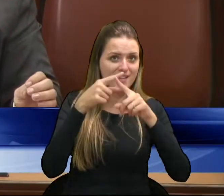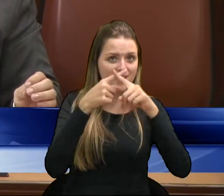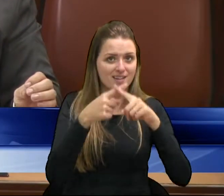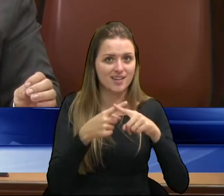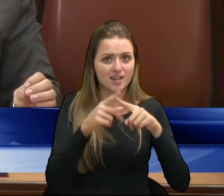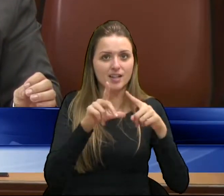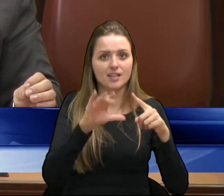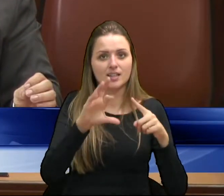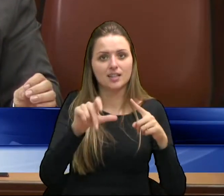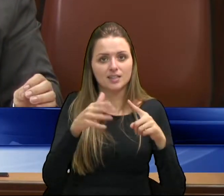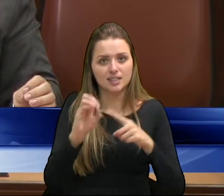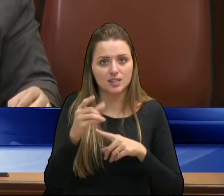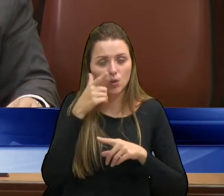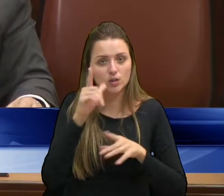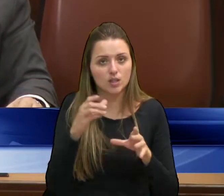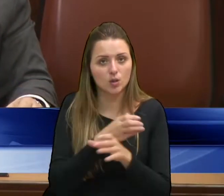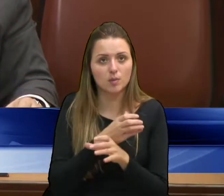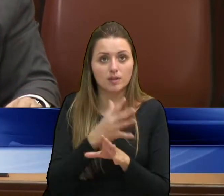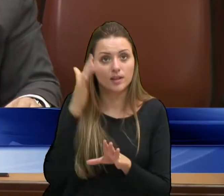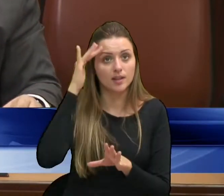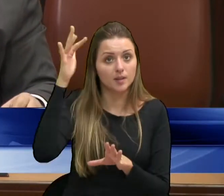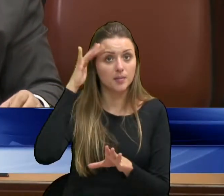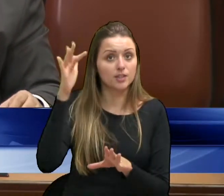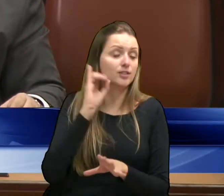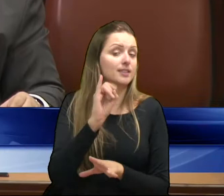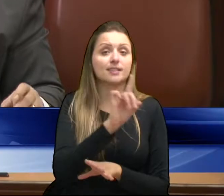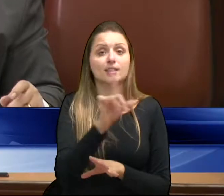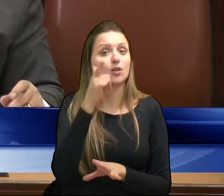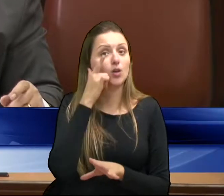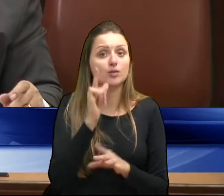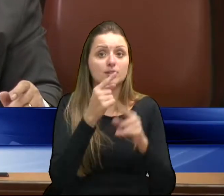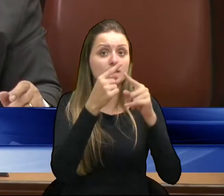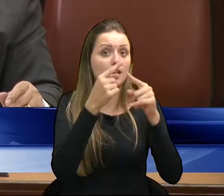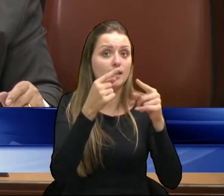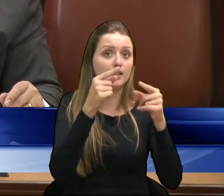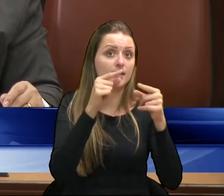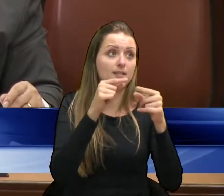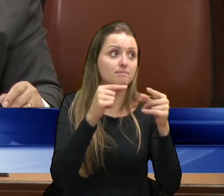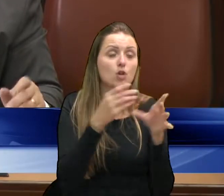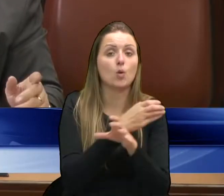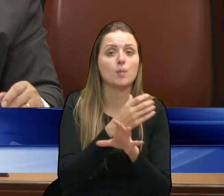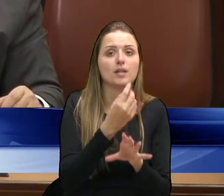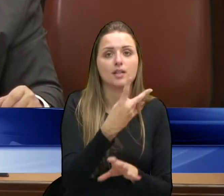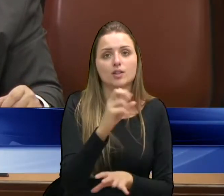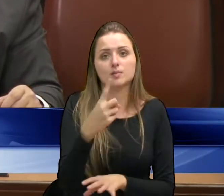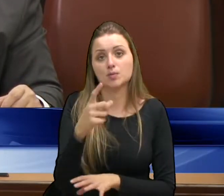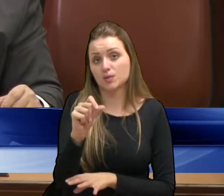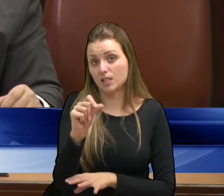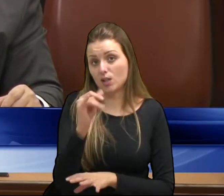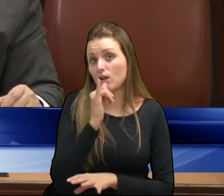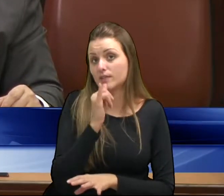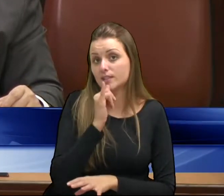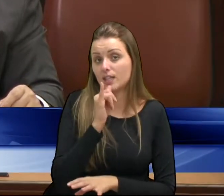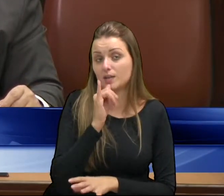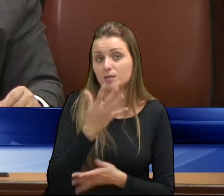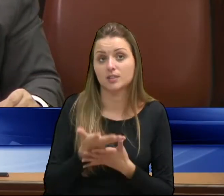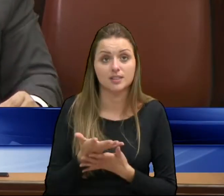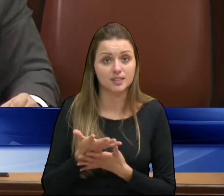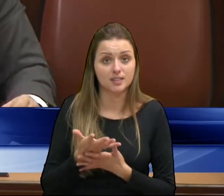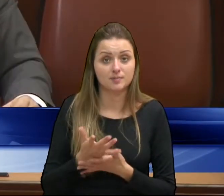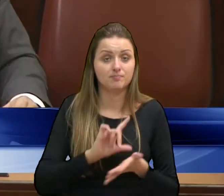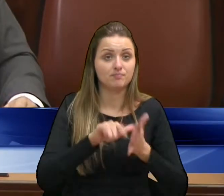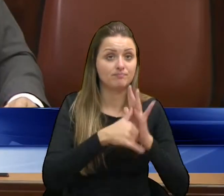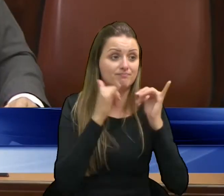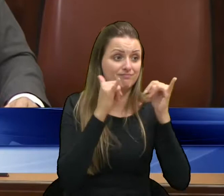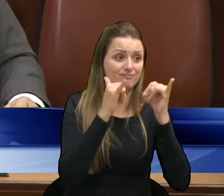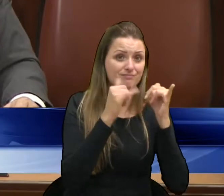conclua, mas imagina, vereadora, se ela não se conclui, em 2019, vamos dizer, e daqui a pouco esses carros estão